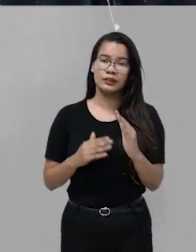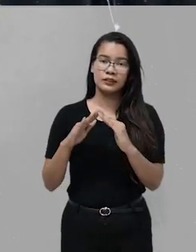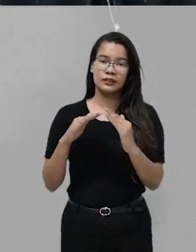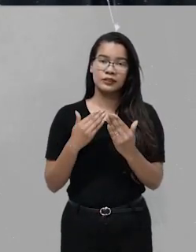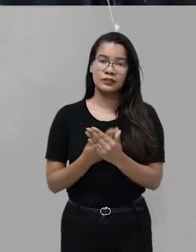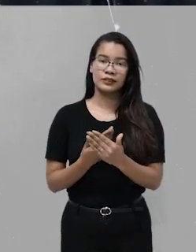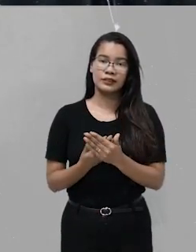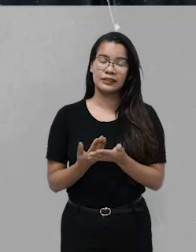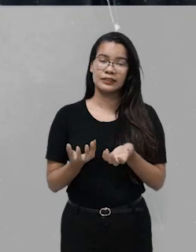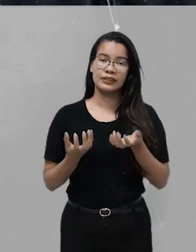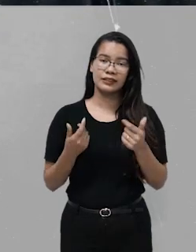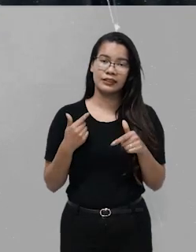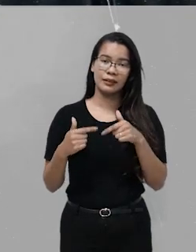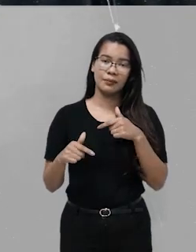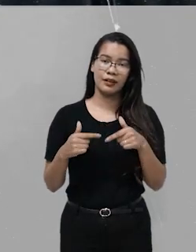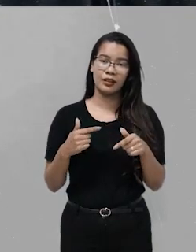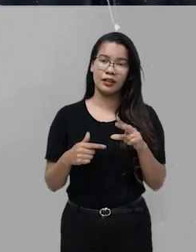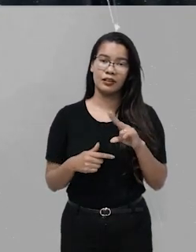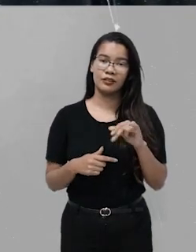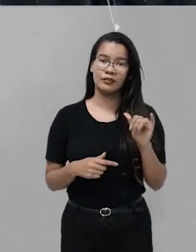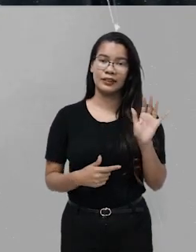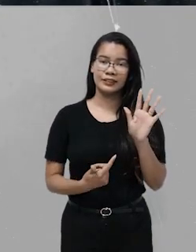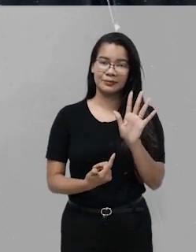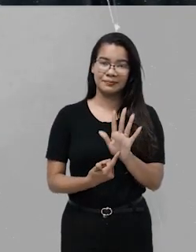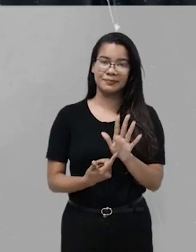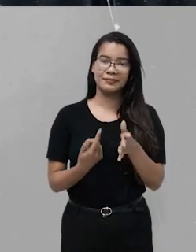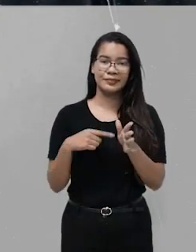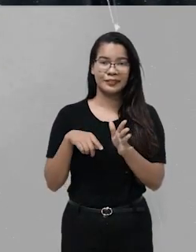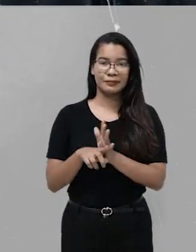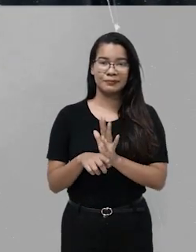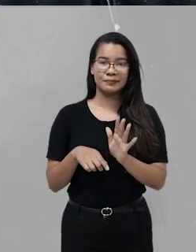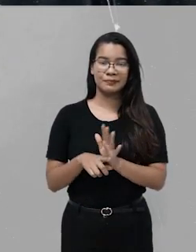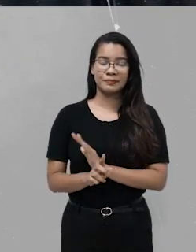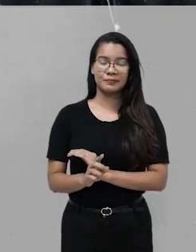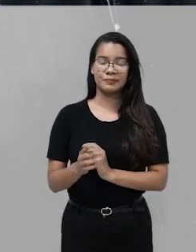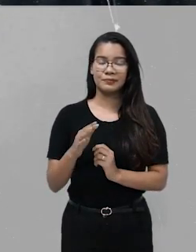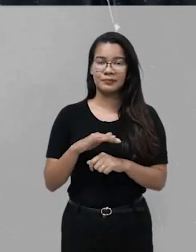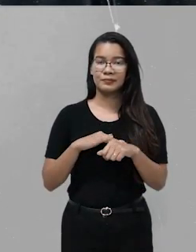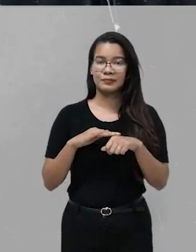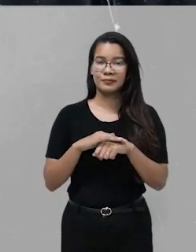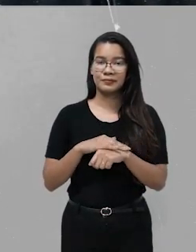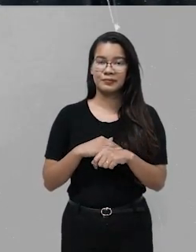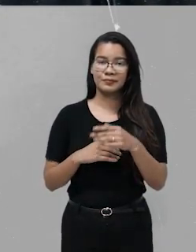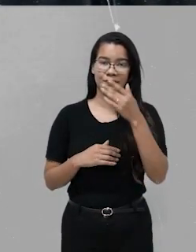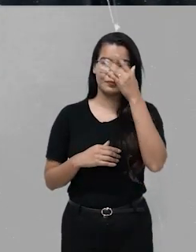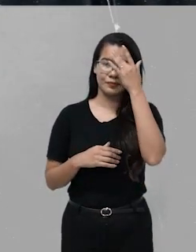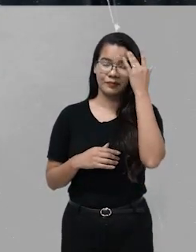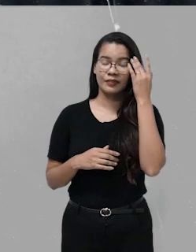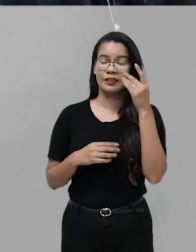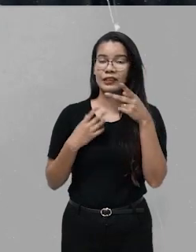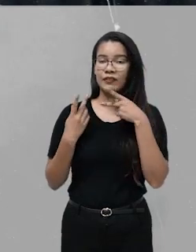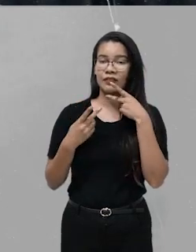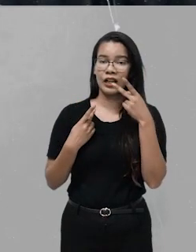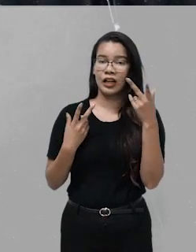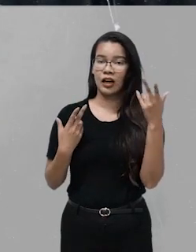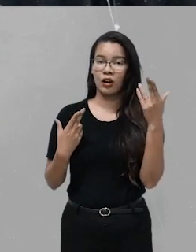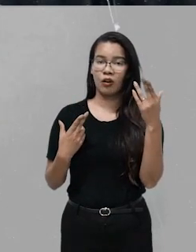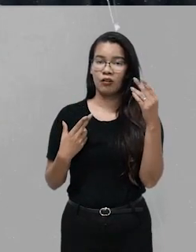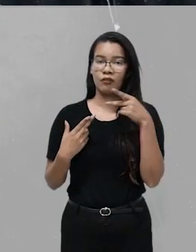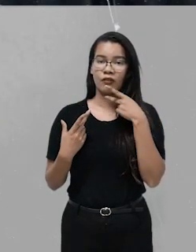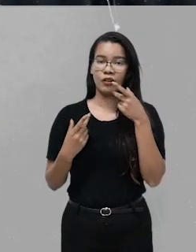E aí você vai se apresentar numa entrevista, você vai conversar com alguém. Você vai falar do mesmo jeito que você fala com a